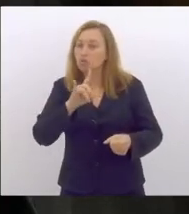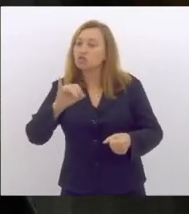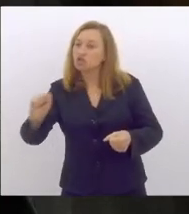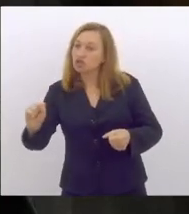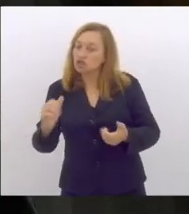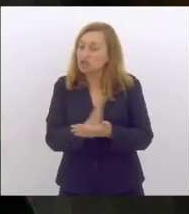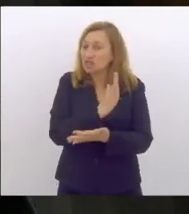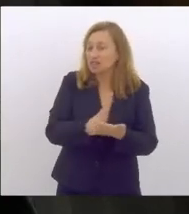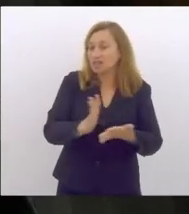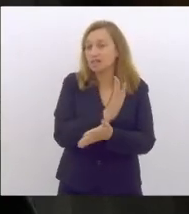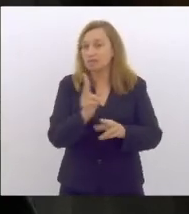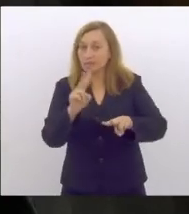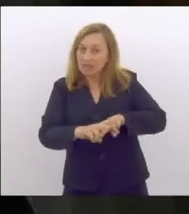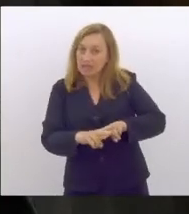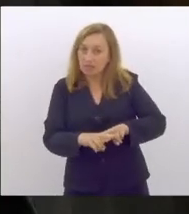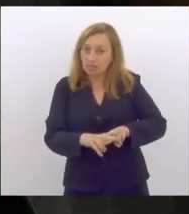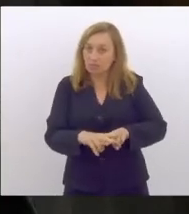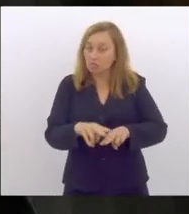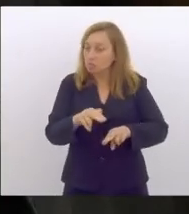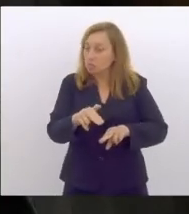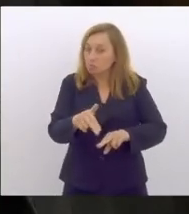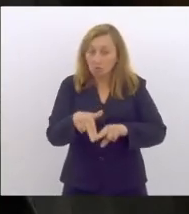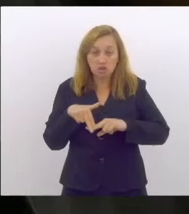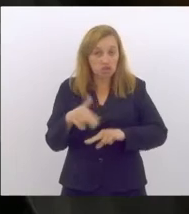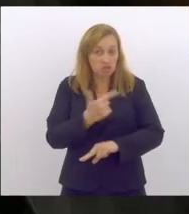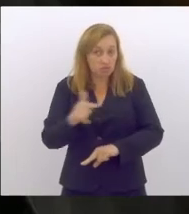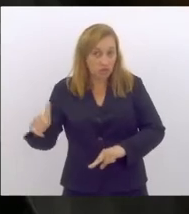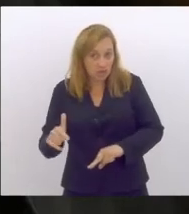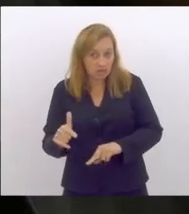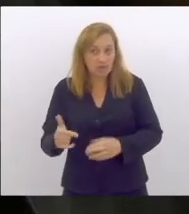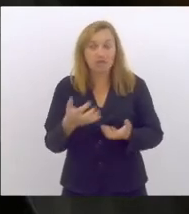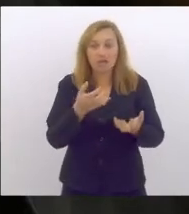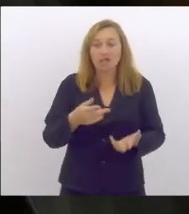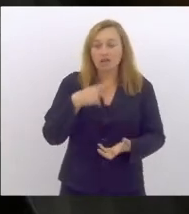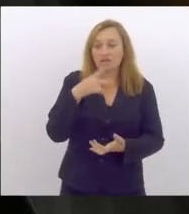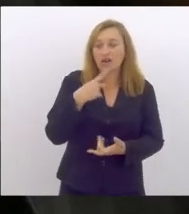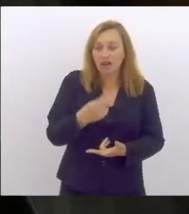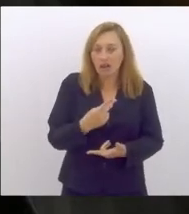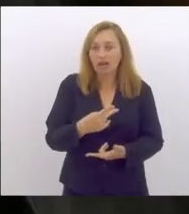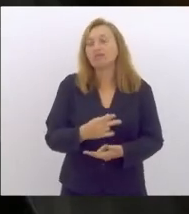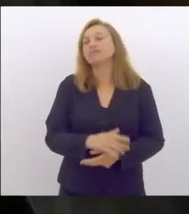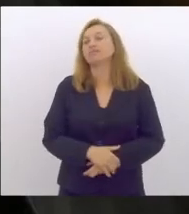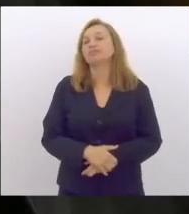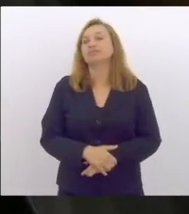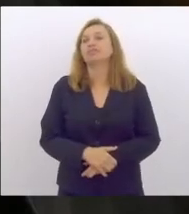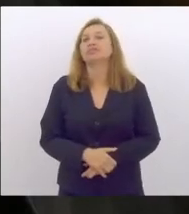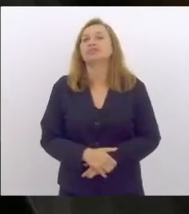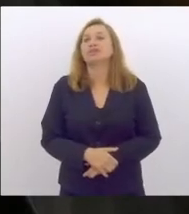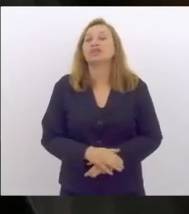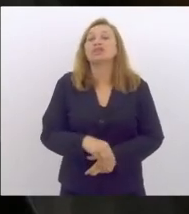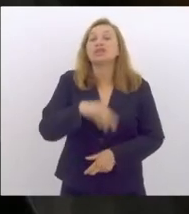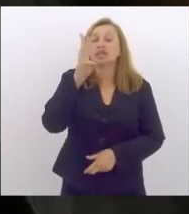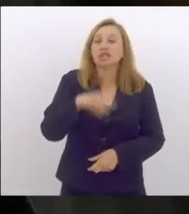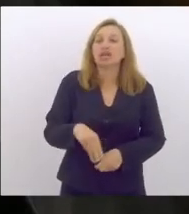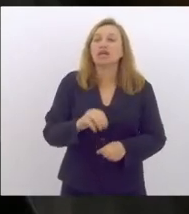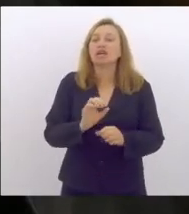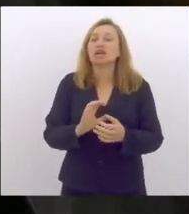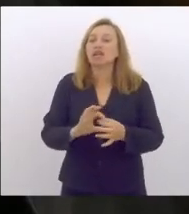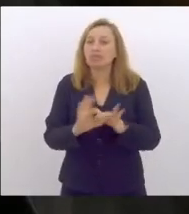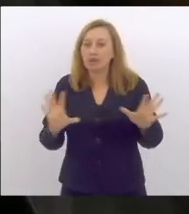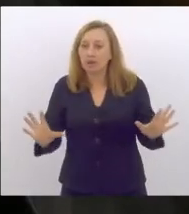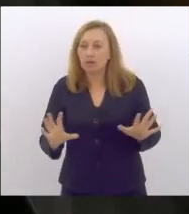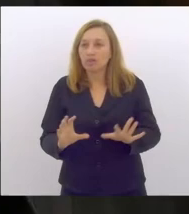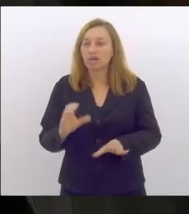indevidamente e eu quero citar o autor né o juiz que expediu o habeas corpus André